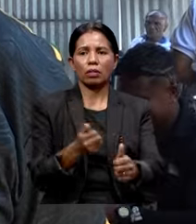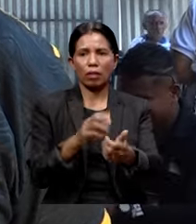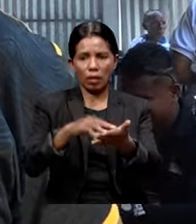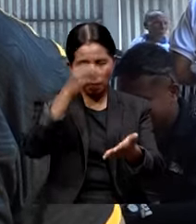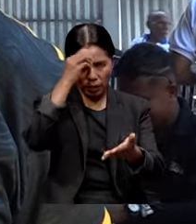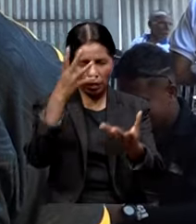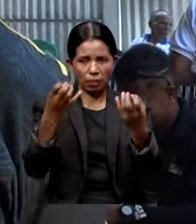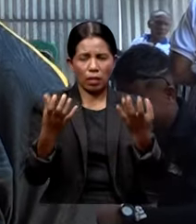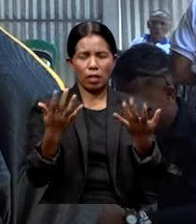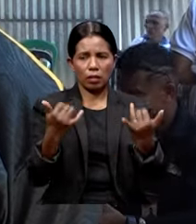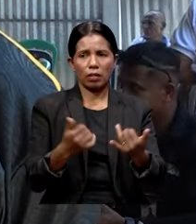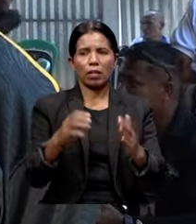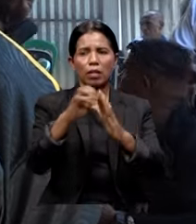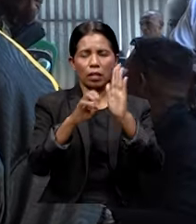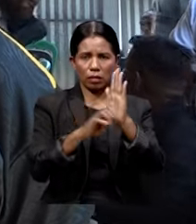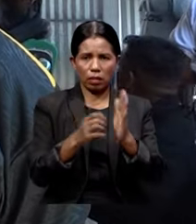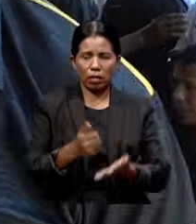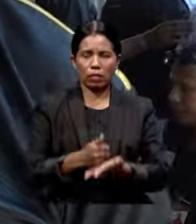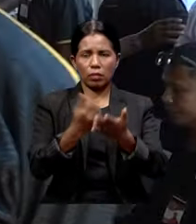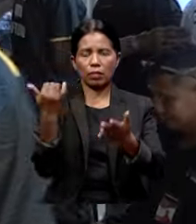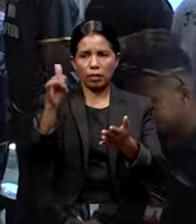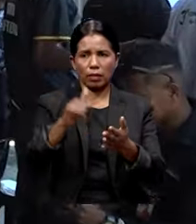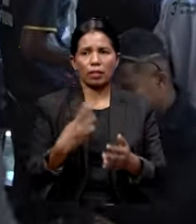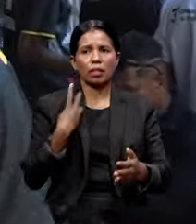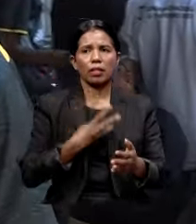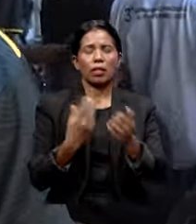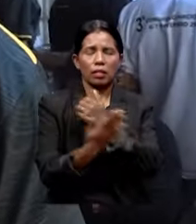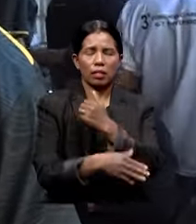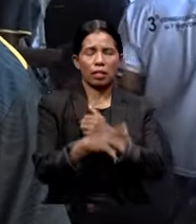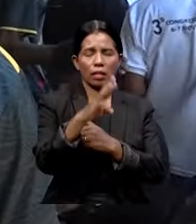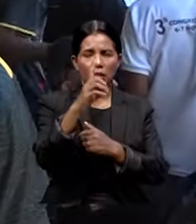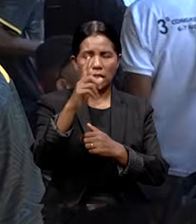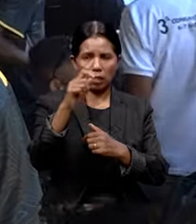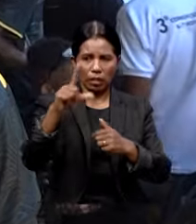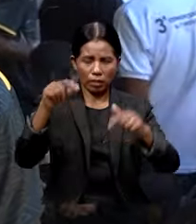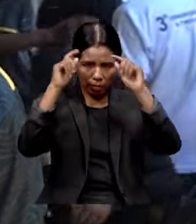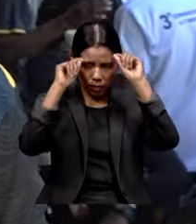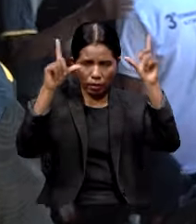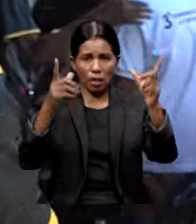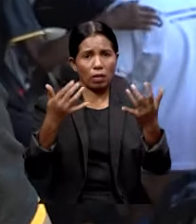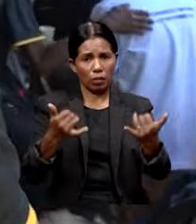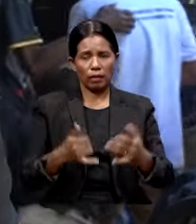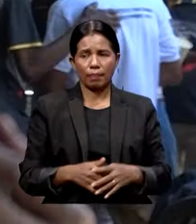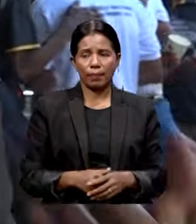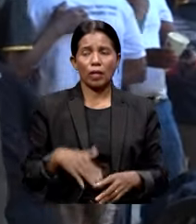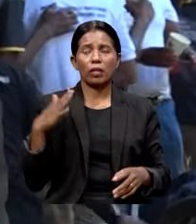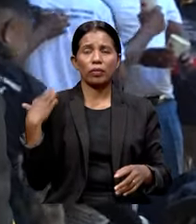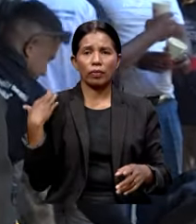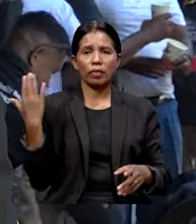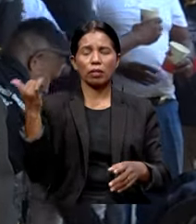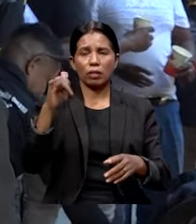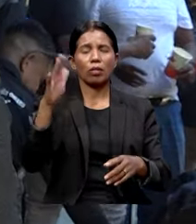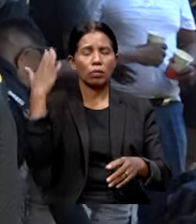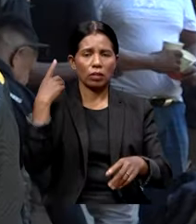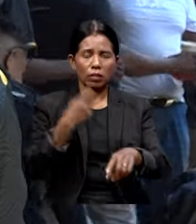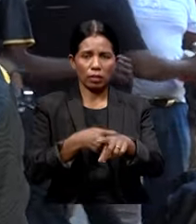para barbara com o Lorong, Estado facilita a Basira. Terá a República Democrática Timor-Leste. Agora, jovem, tudo não vem com o tempo